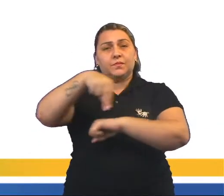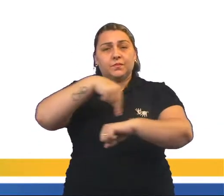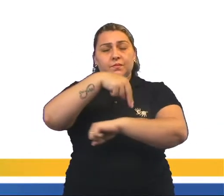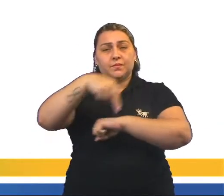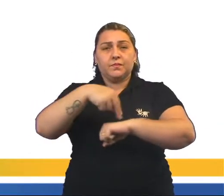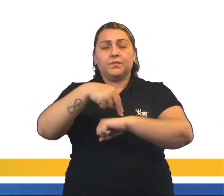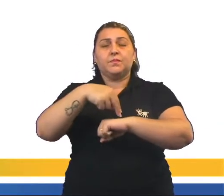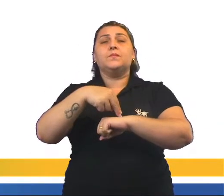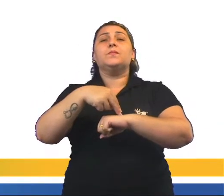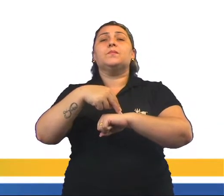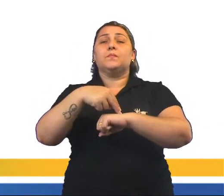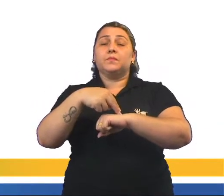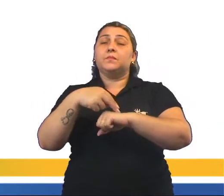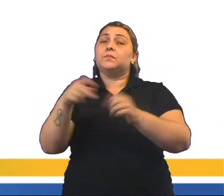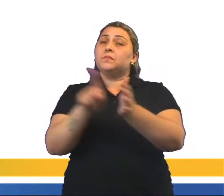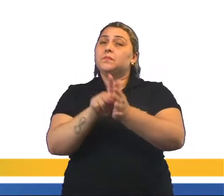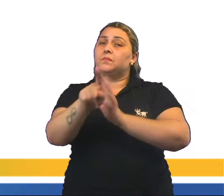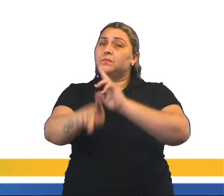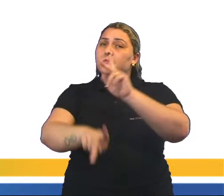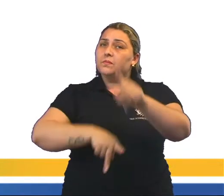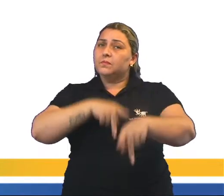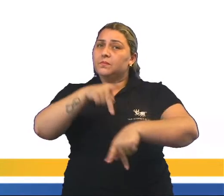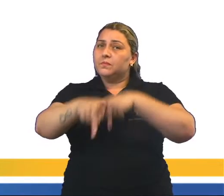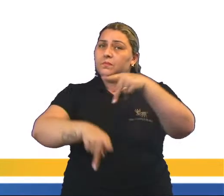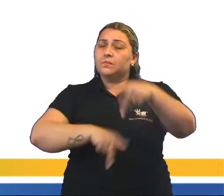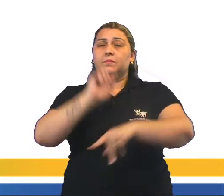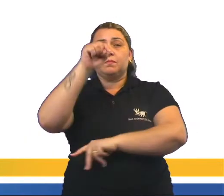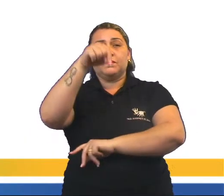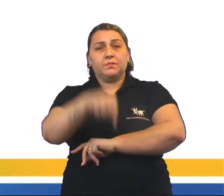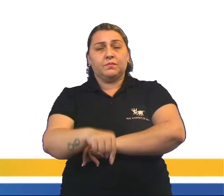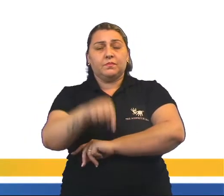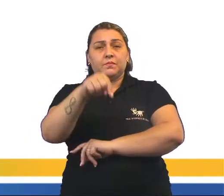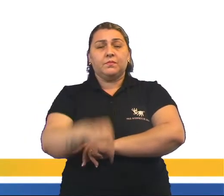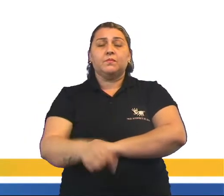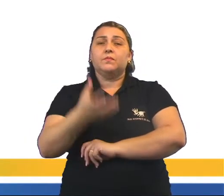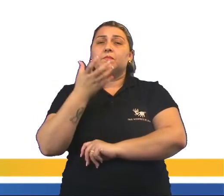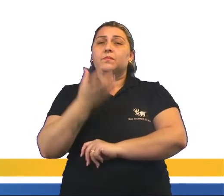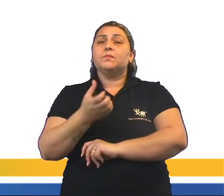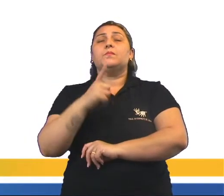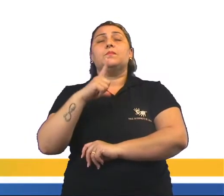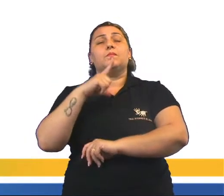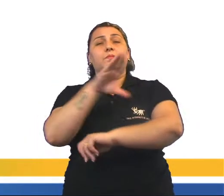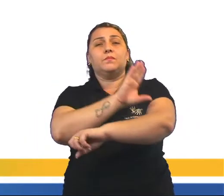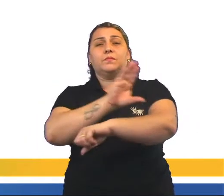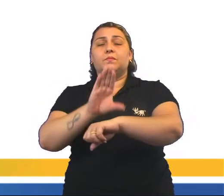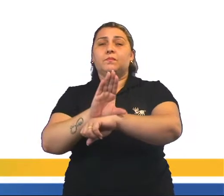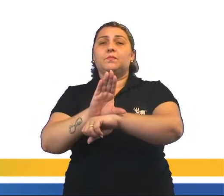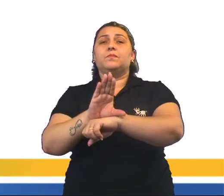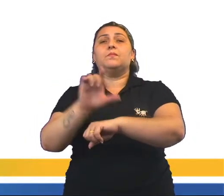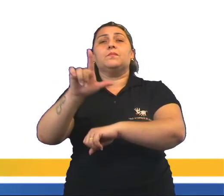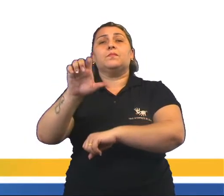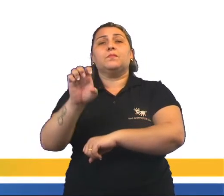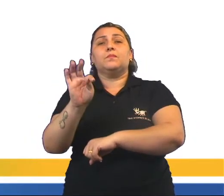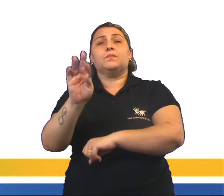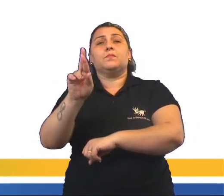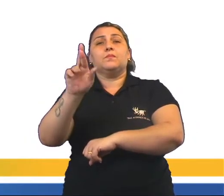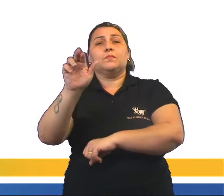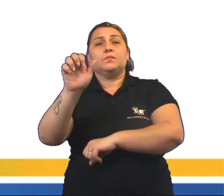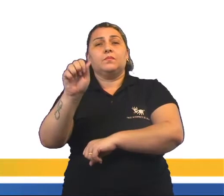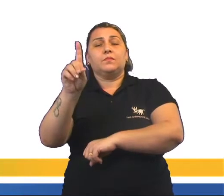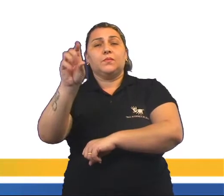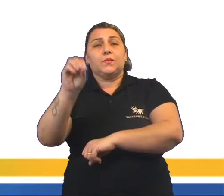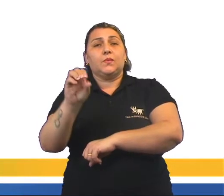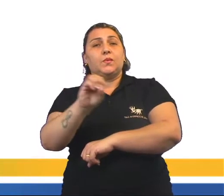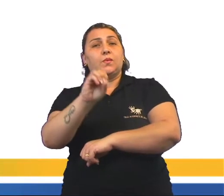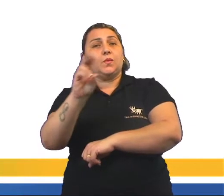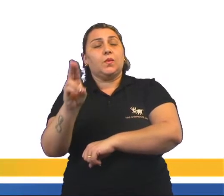nação de suas elites. Aqui cabe estabelecer que existe uma cultura chamada de letrada ou erudita,